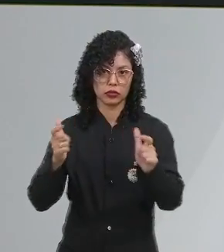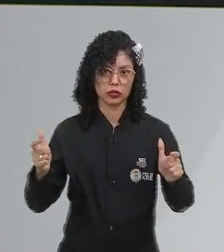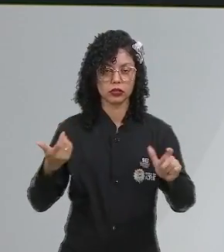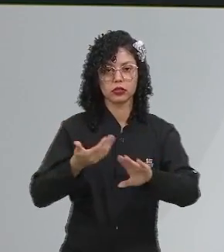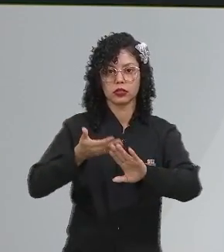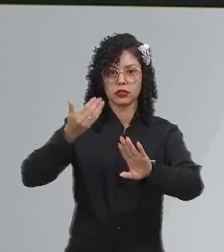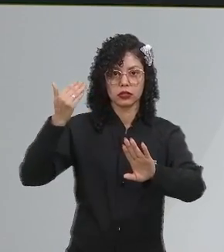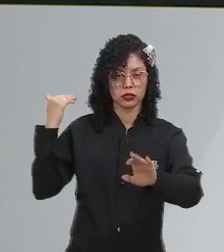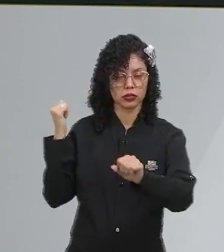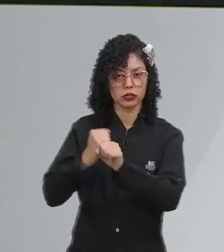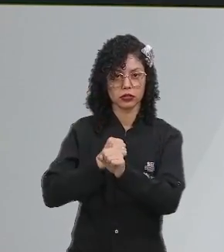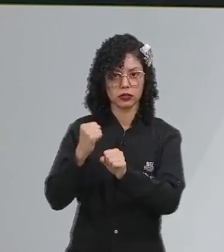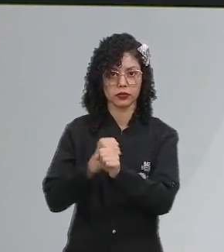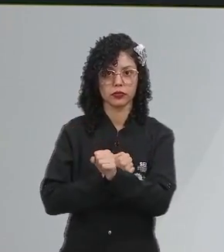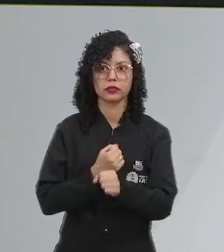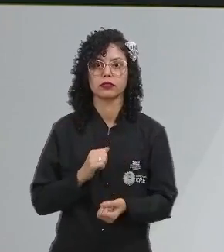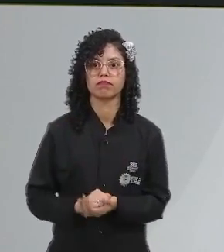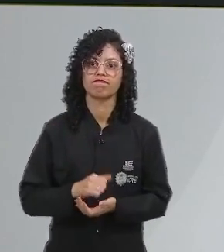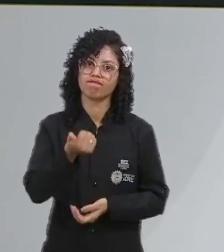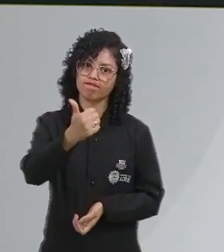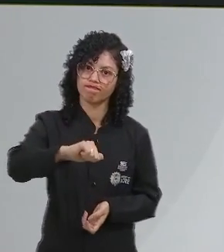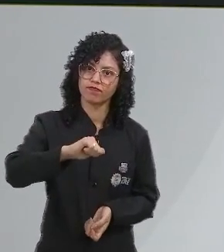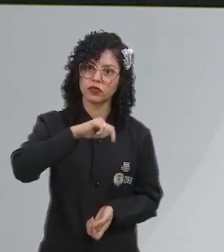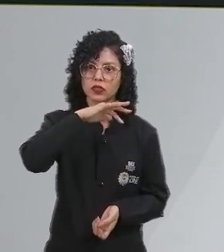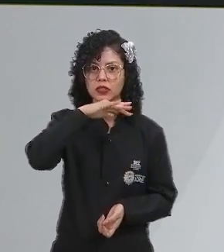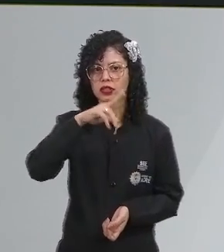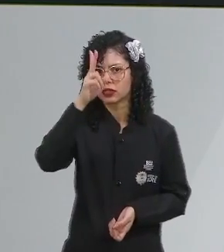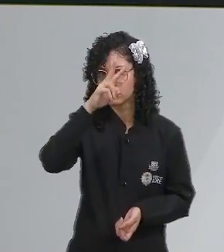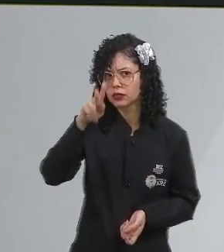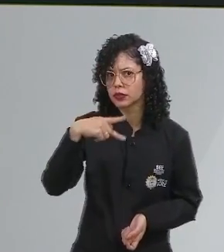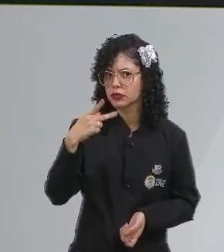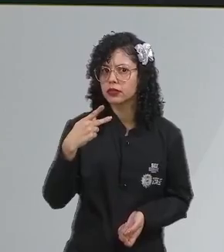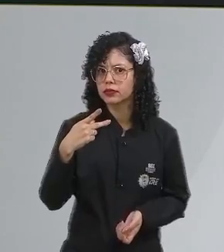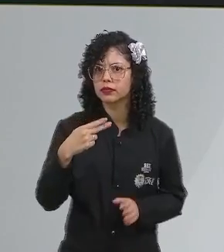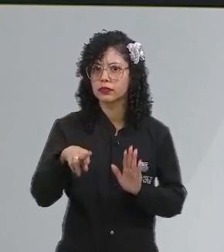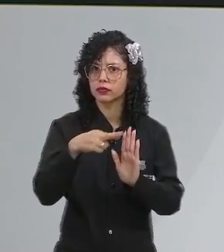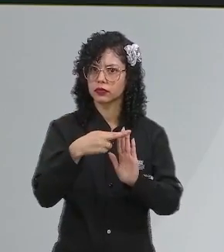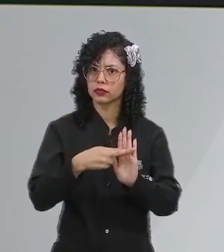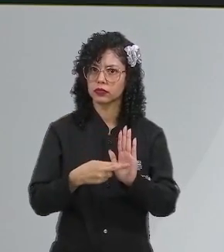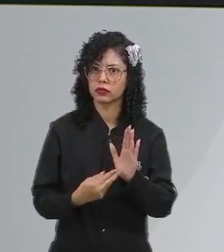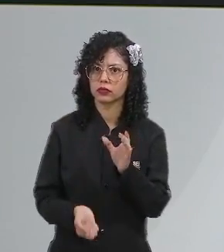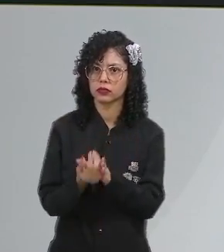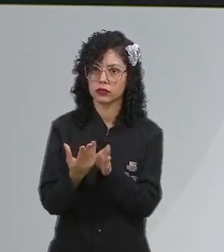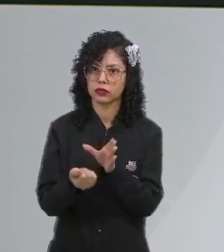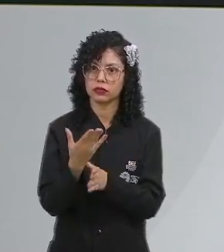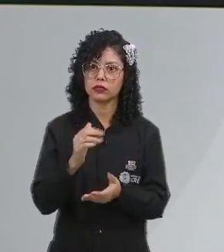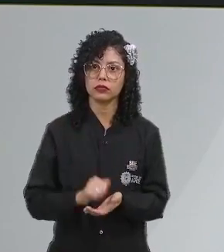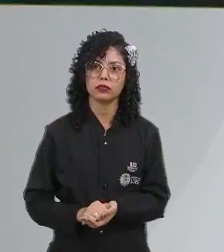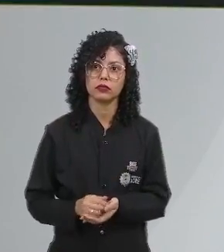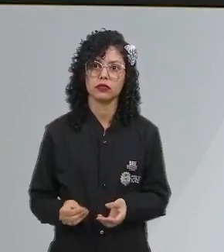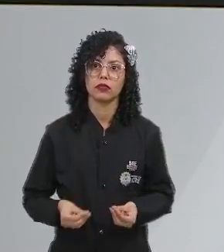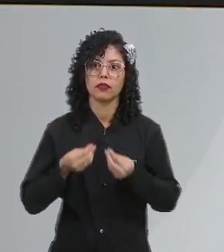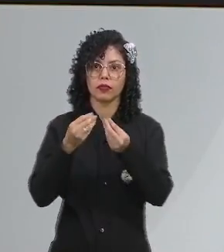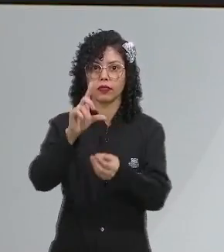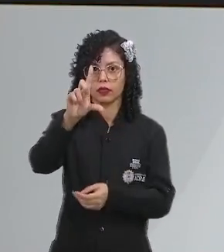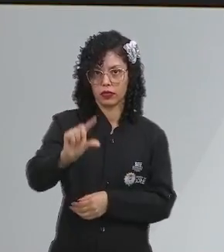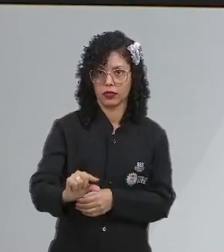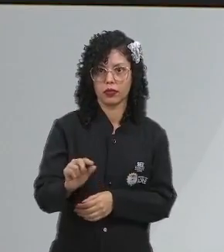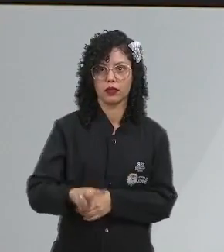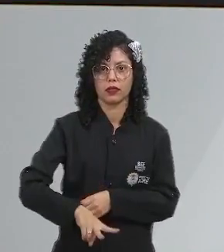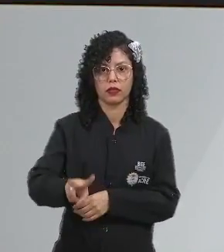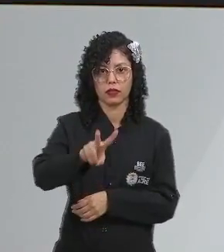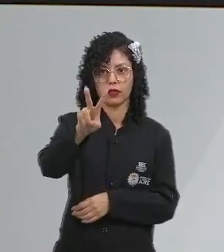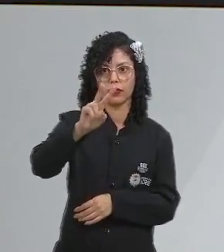naquele ano e isso vai ser ruim. Por quê? Lembra que eu falei daquela regra? Quanto mais produto tiver disponível, menor é o valor